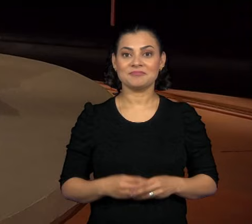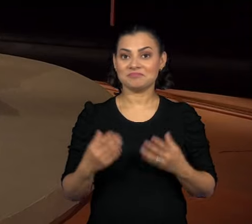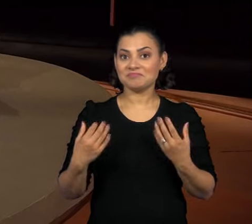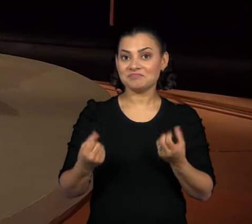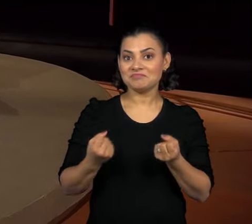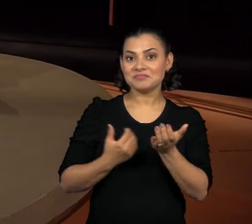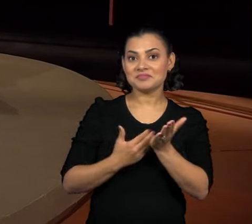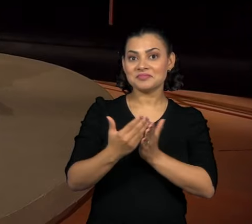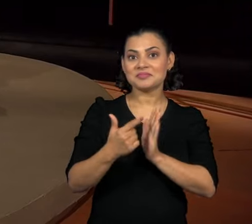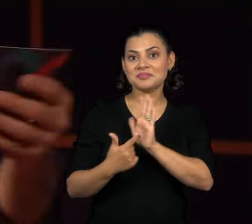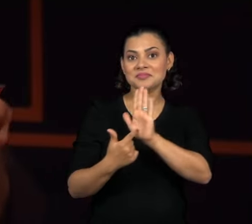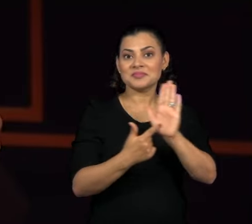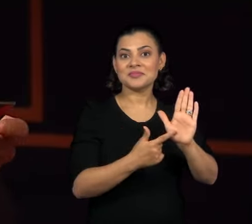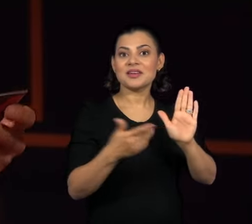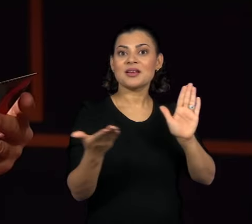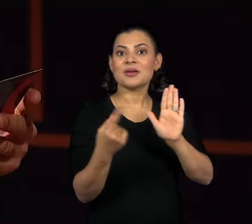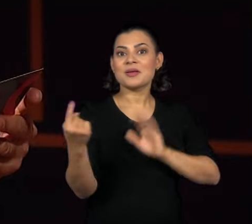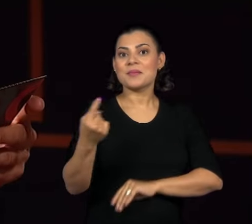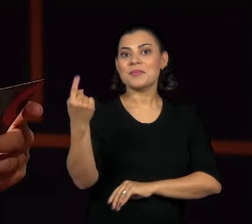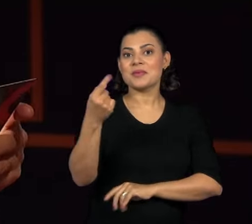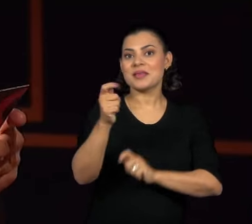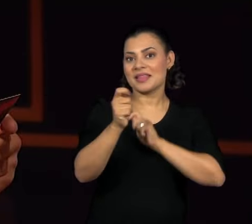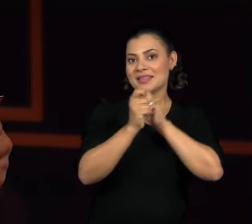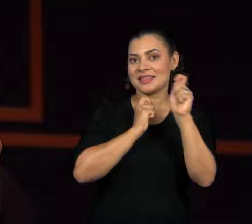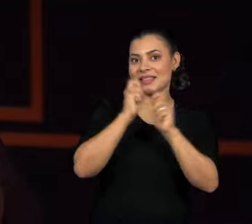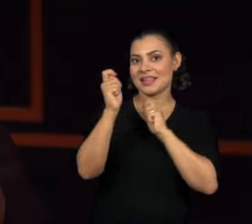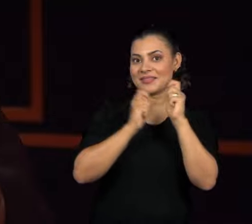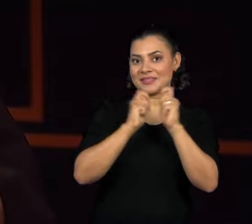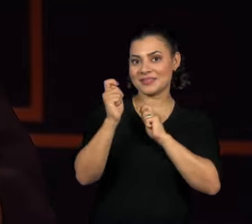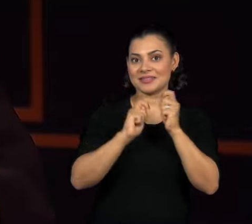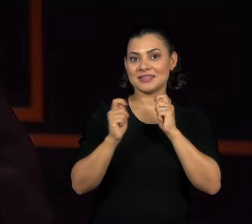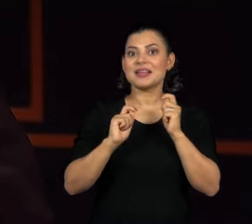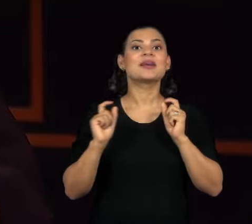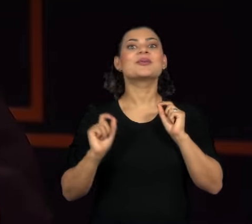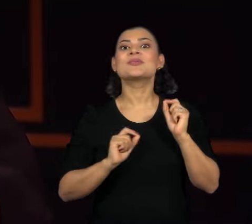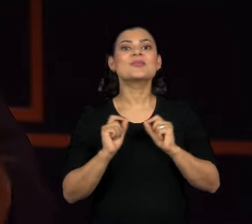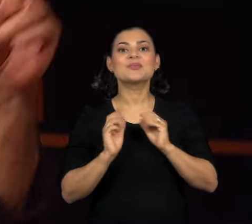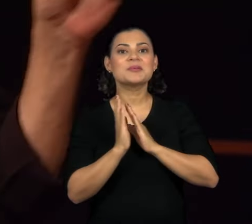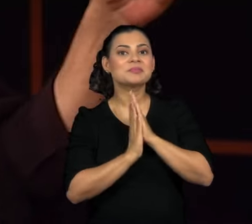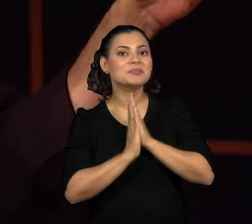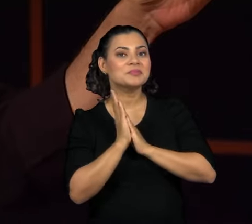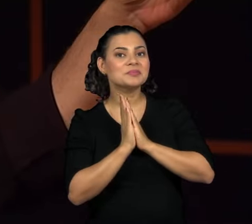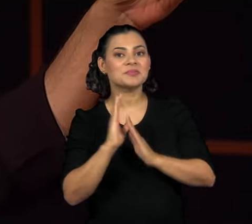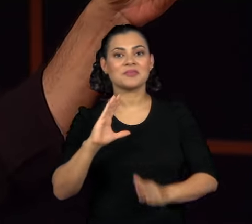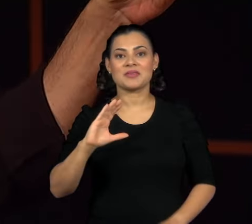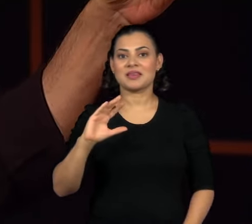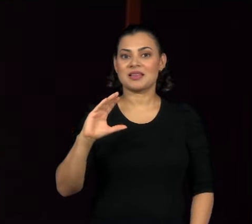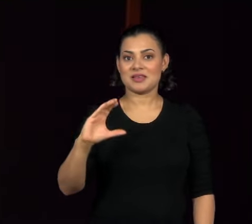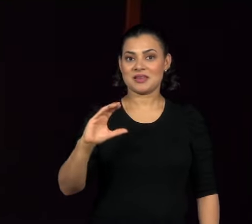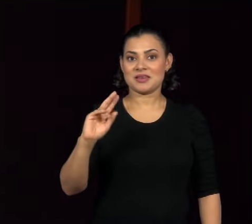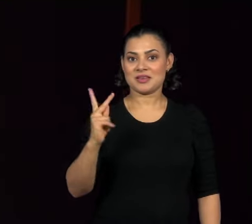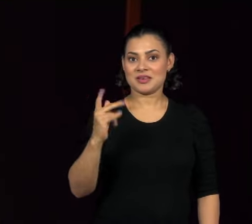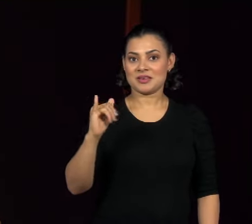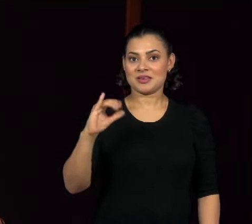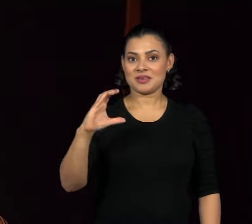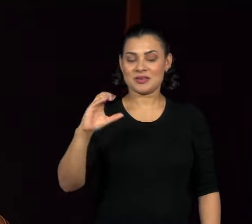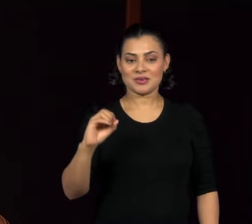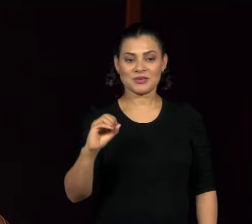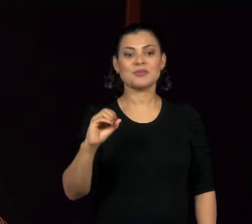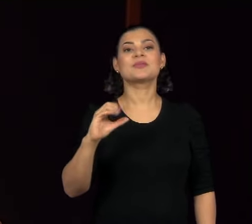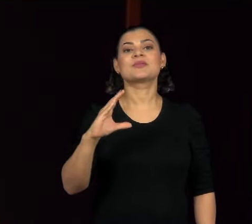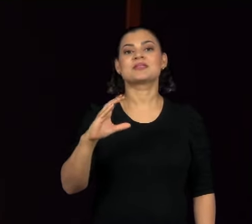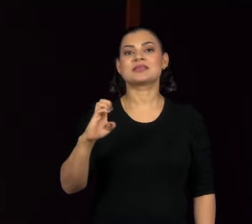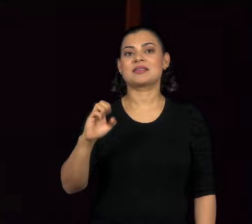Virando a ficha do primeiro entrevistado, primeiros trechos inéditos. Chico César. Ah, o garoto